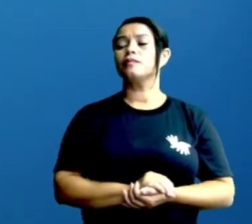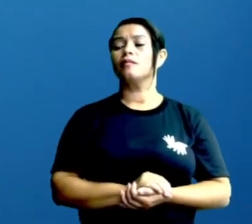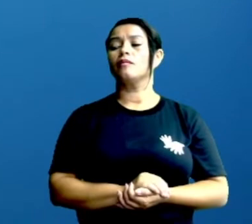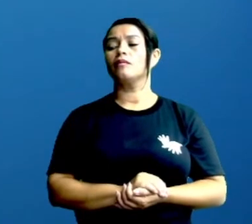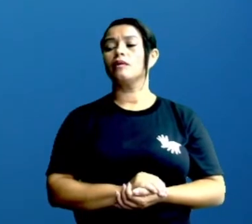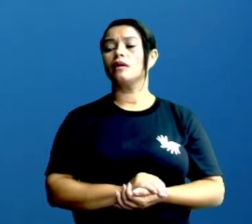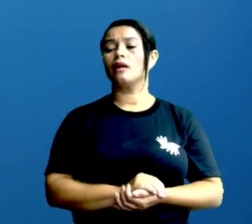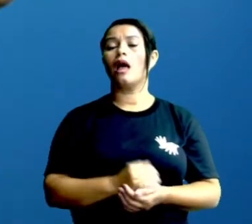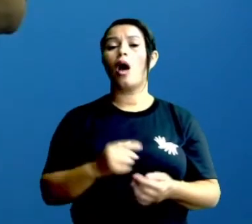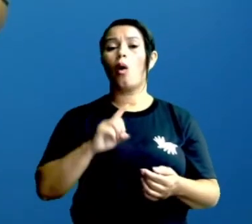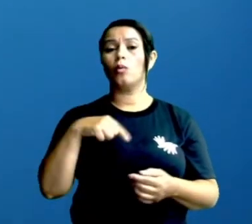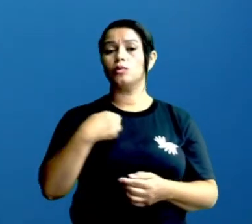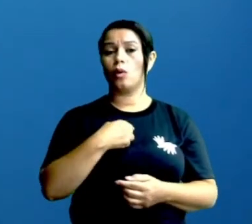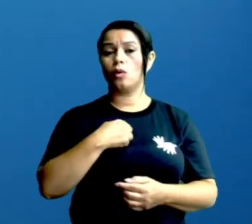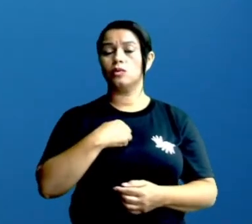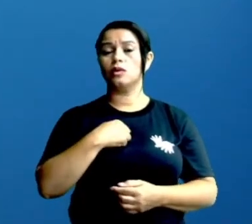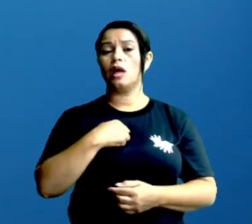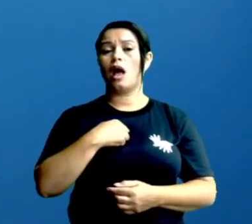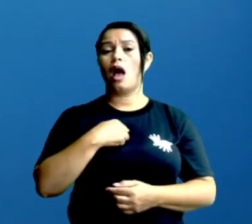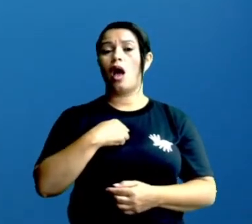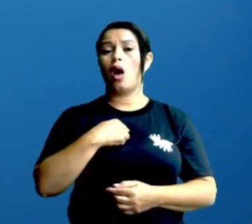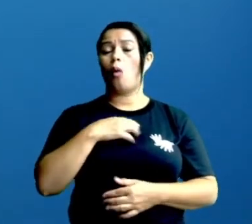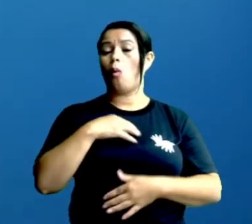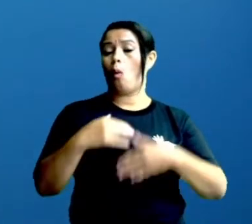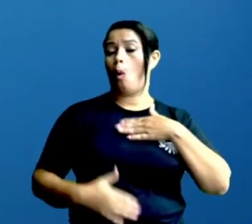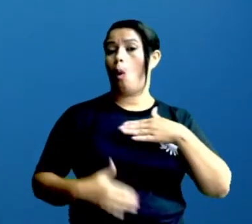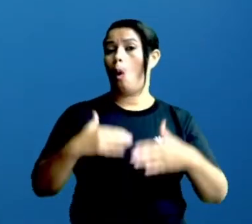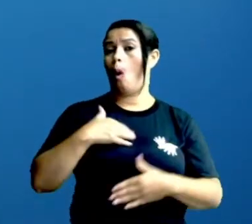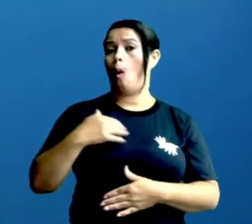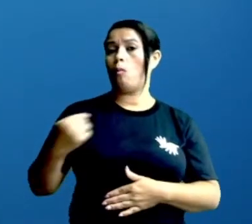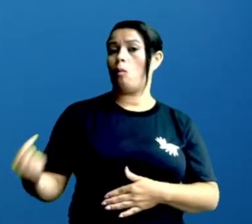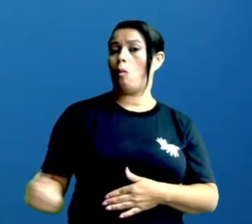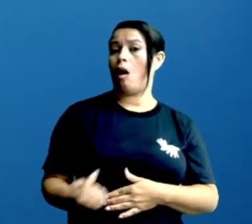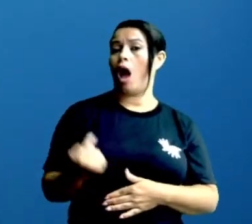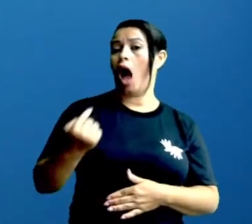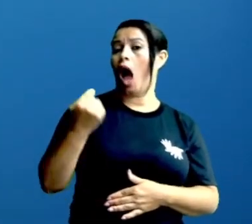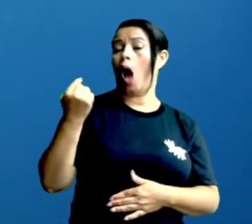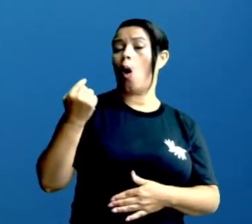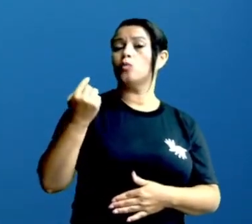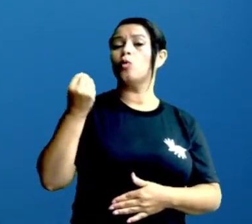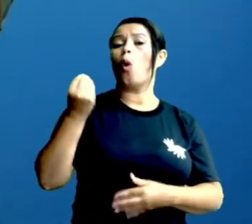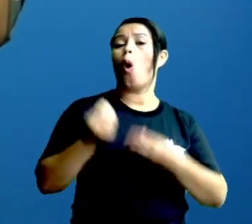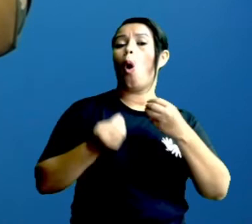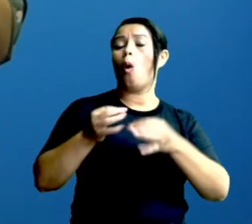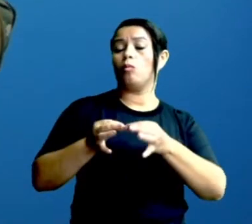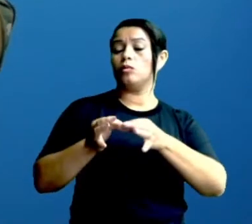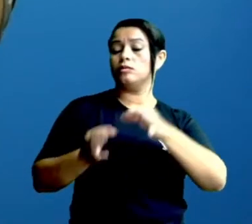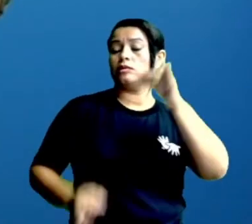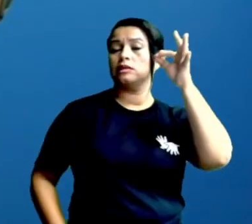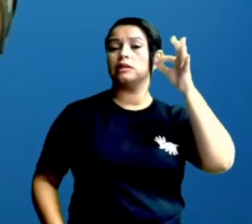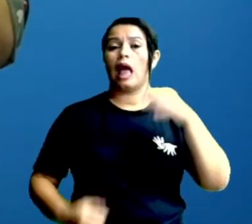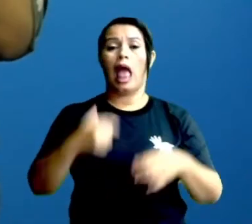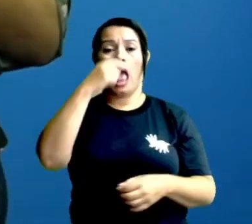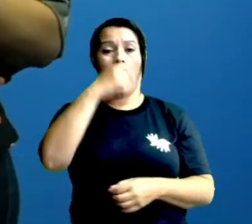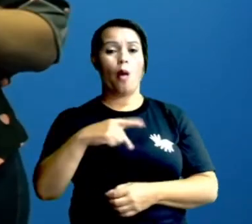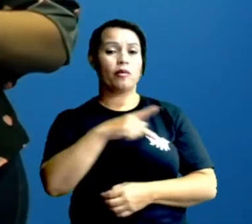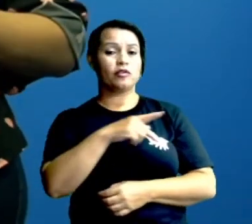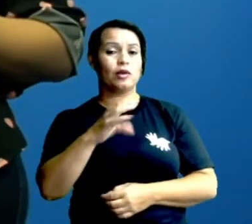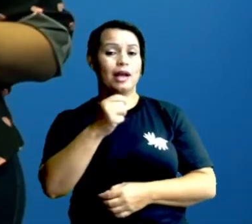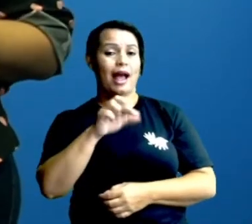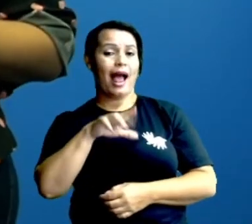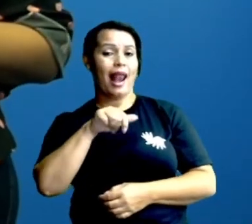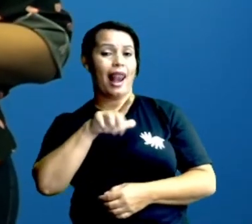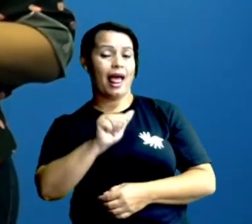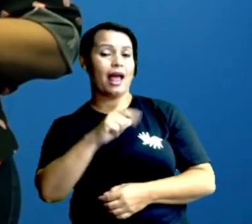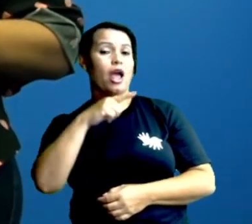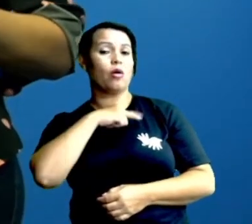isso? O nosso tamanho, a gente está acostumado a dizer o quê? Eu, professora Carla, eu tenho exatamente